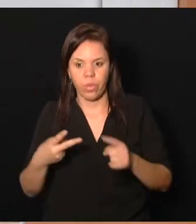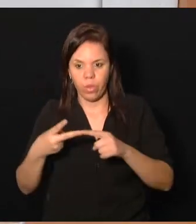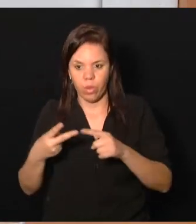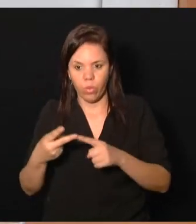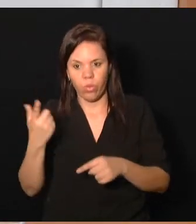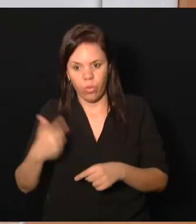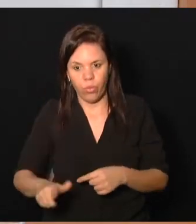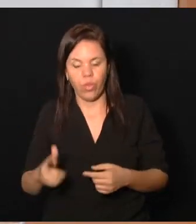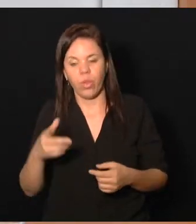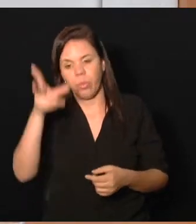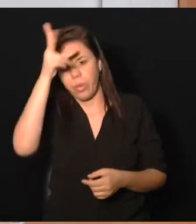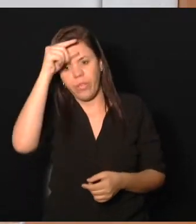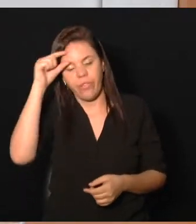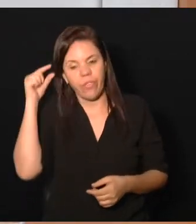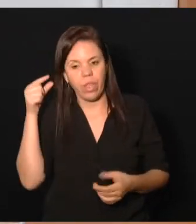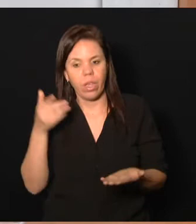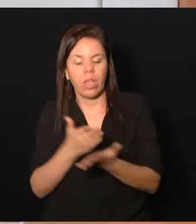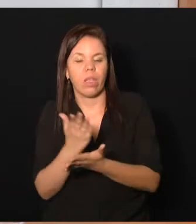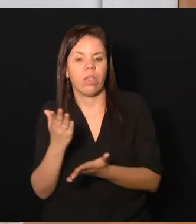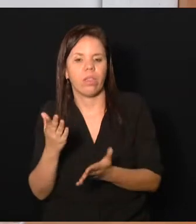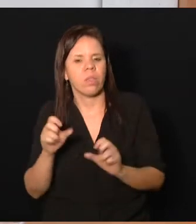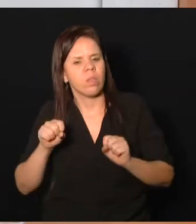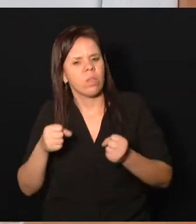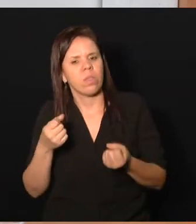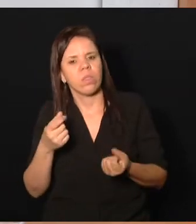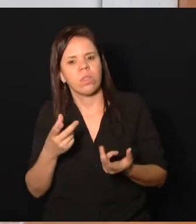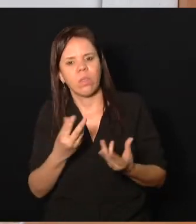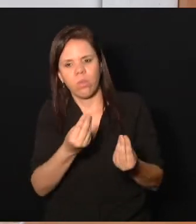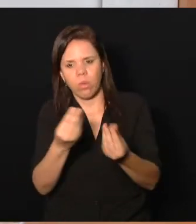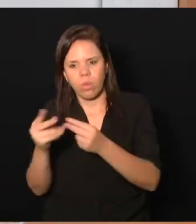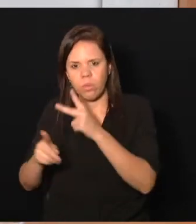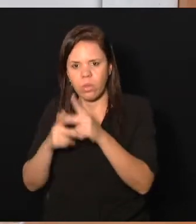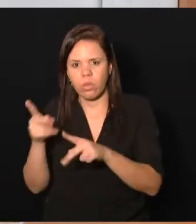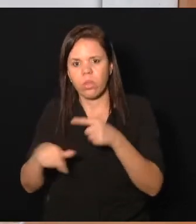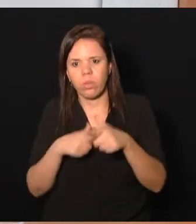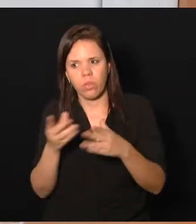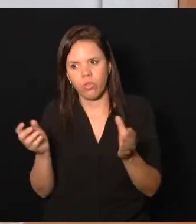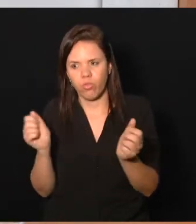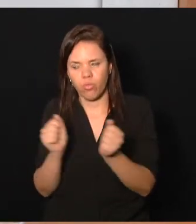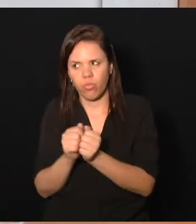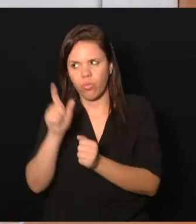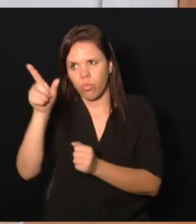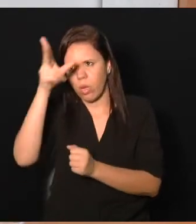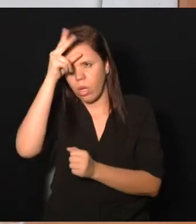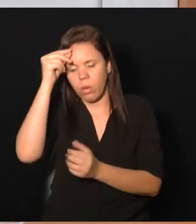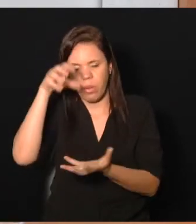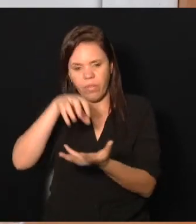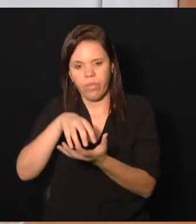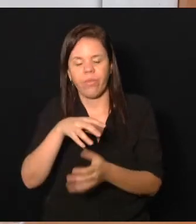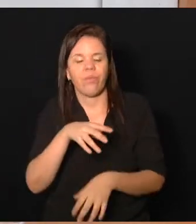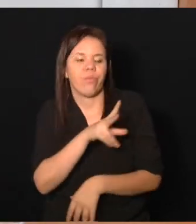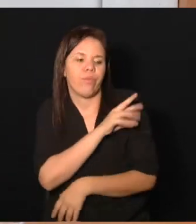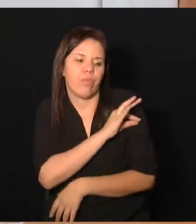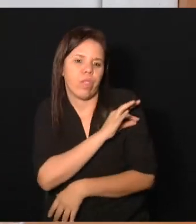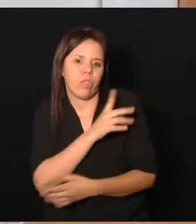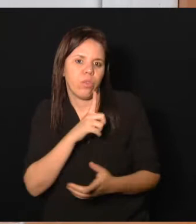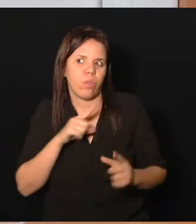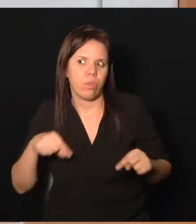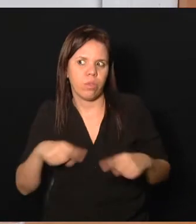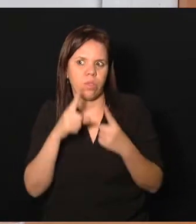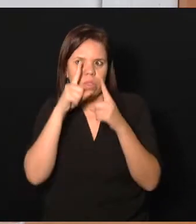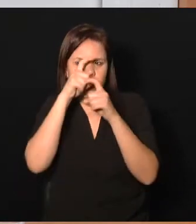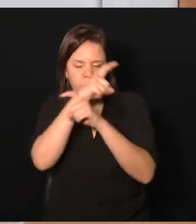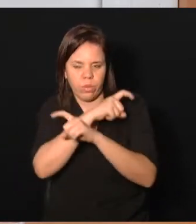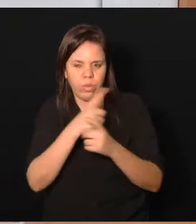mandato, buscando. Sabemos que tem pessoas excelentes ali dentro da prefeitura, com os desafios que tem.